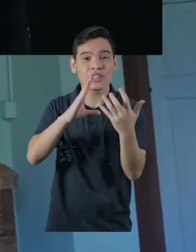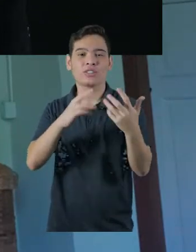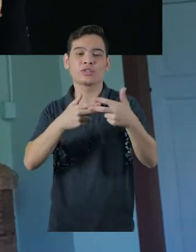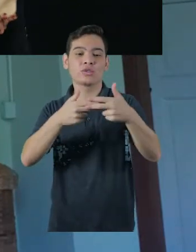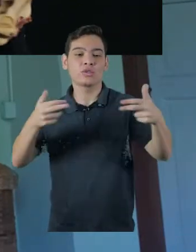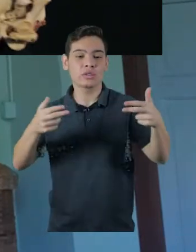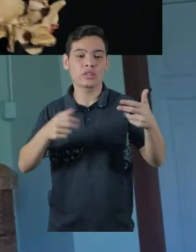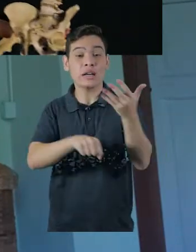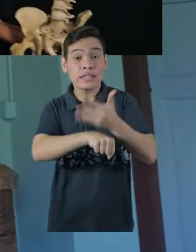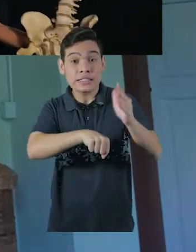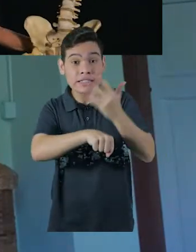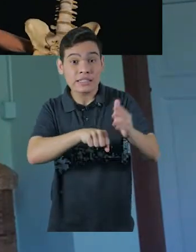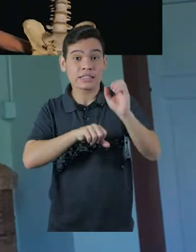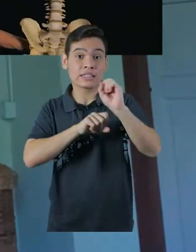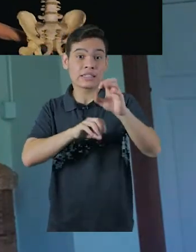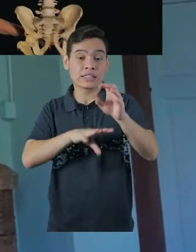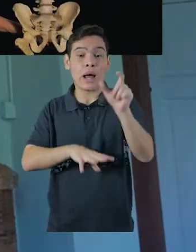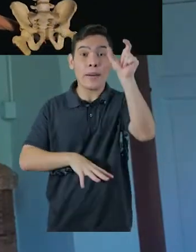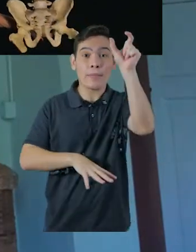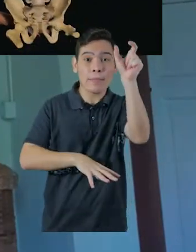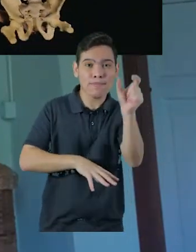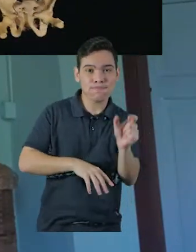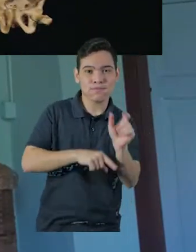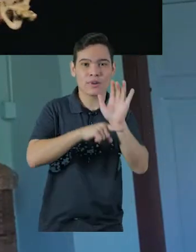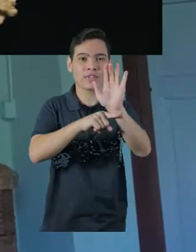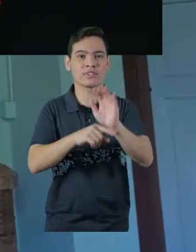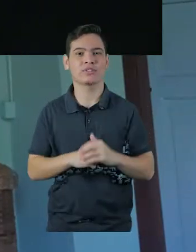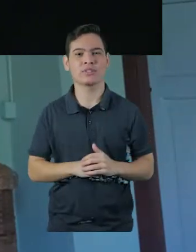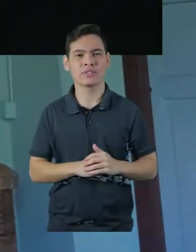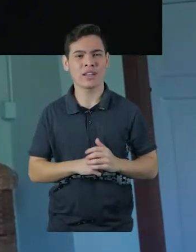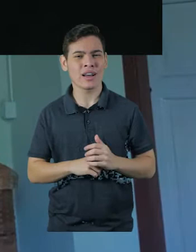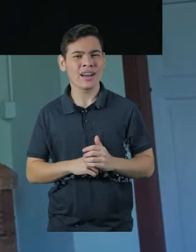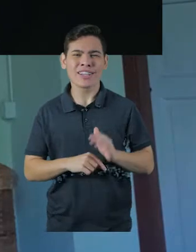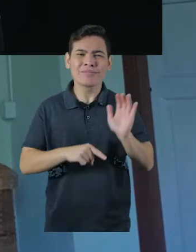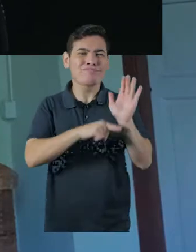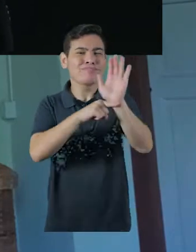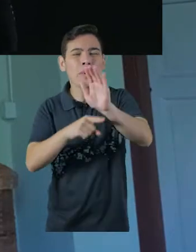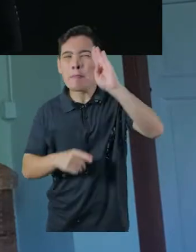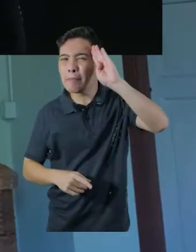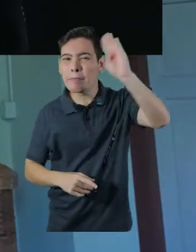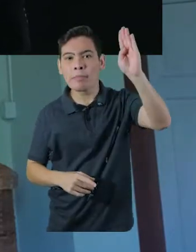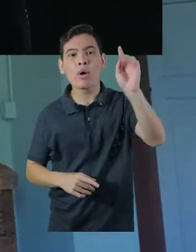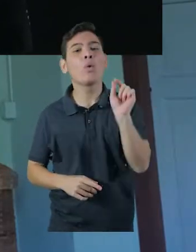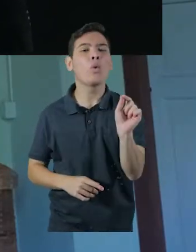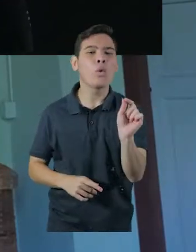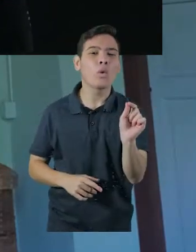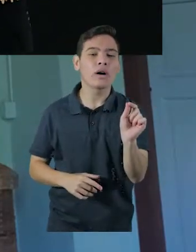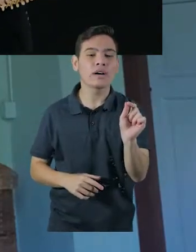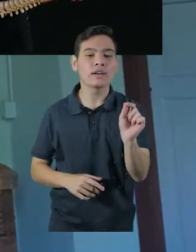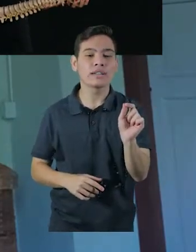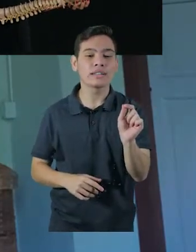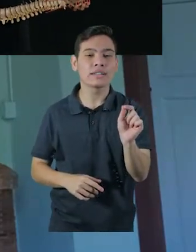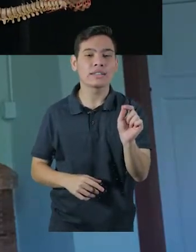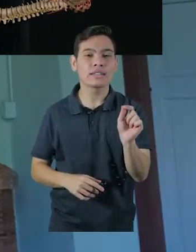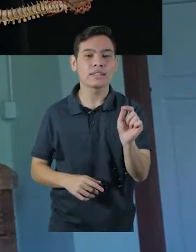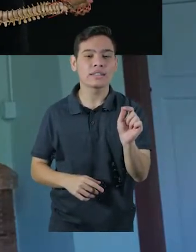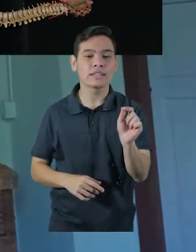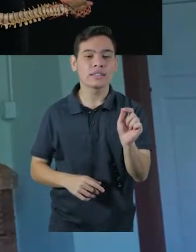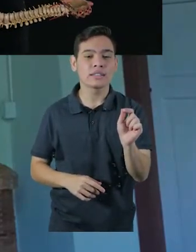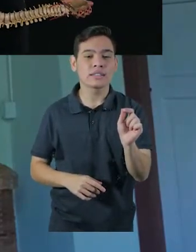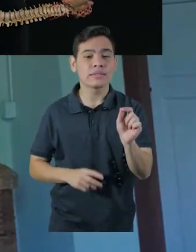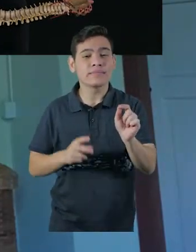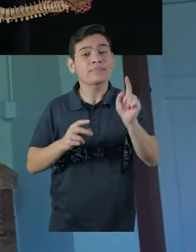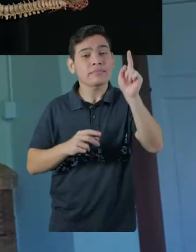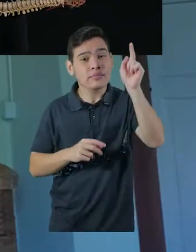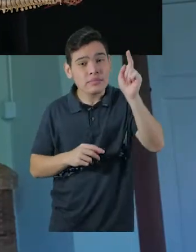vídeos registrando as práticas do material para coluna. O objetivo principal desse sistema